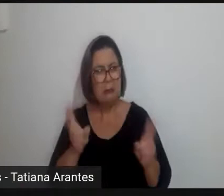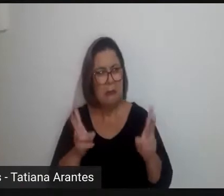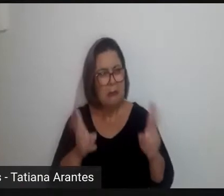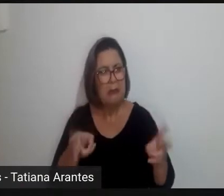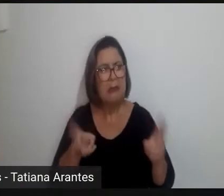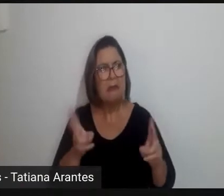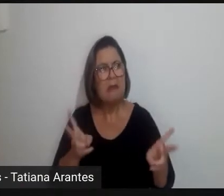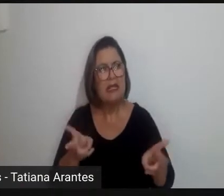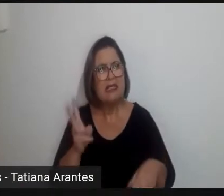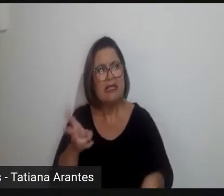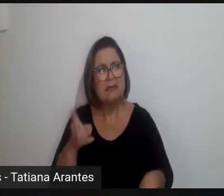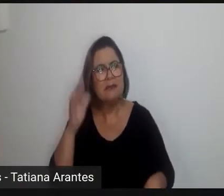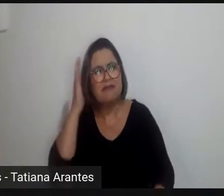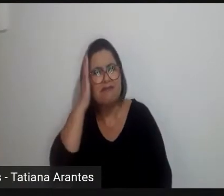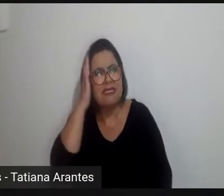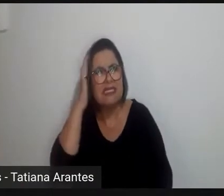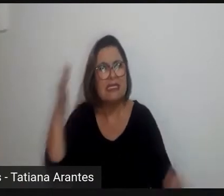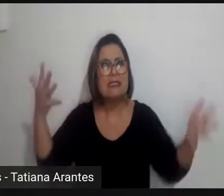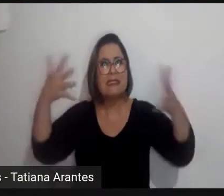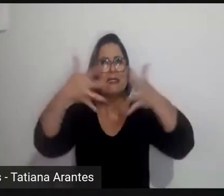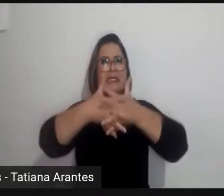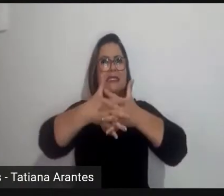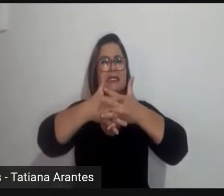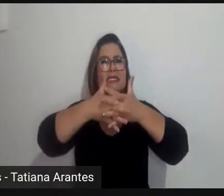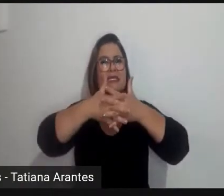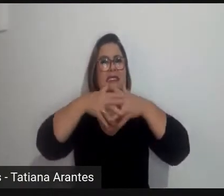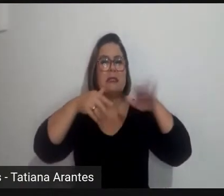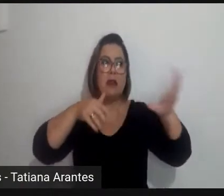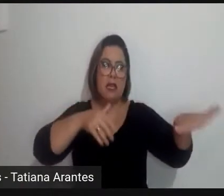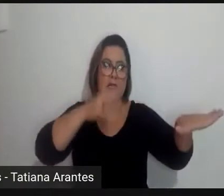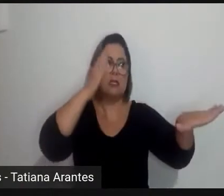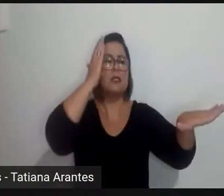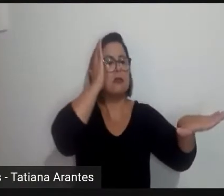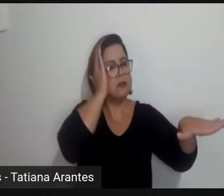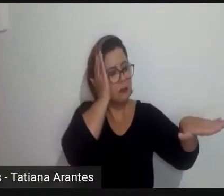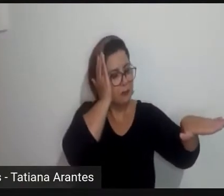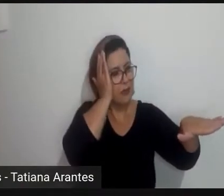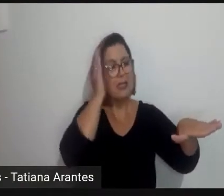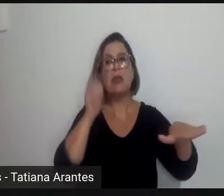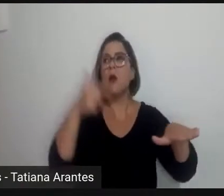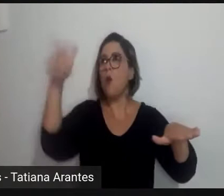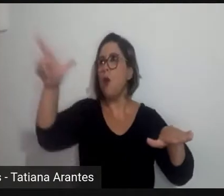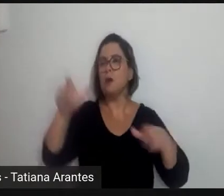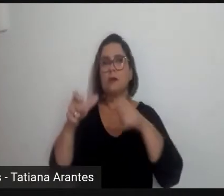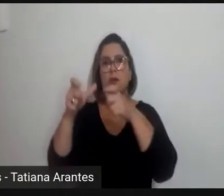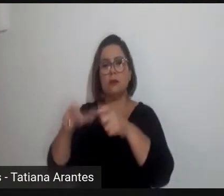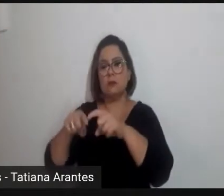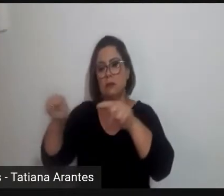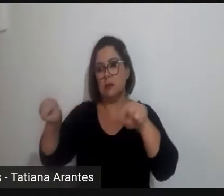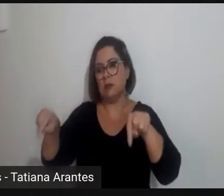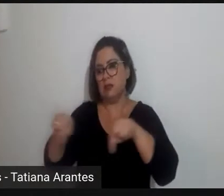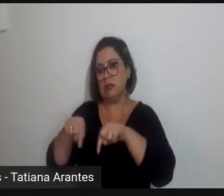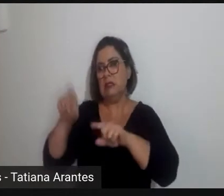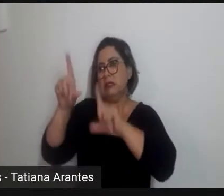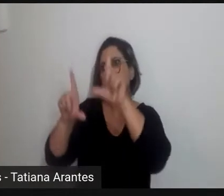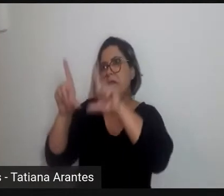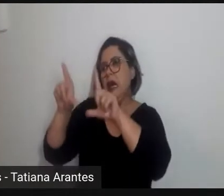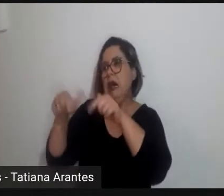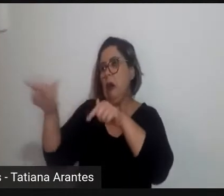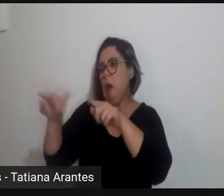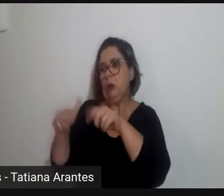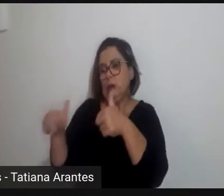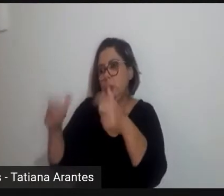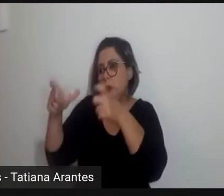deve fazer higiene do sono com o local de trabalho. Então, são esses aspectos práticos. Em relação a essa